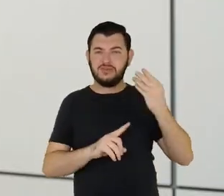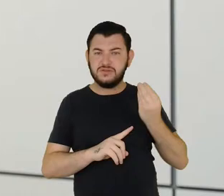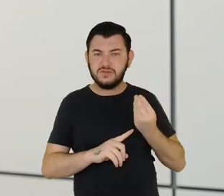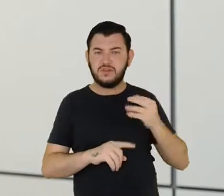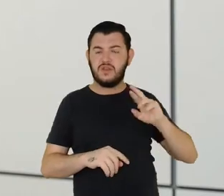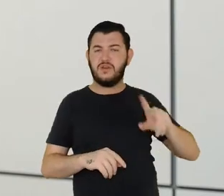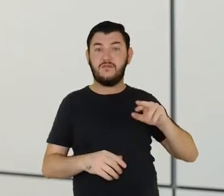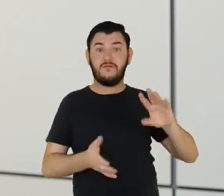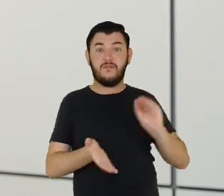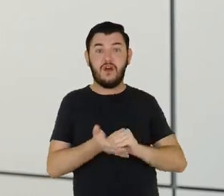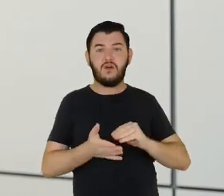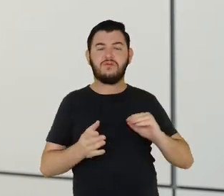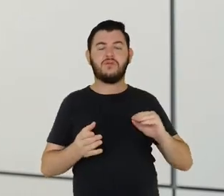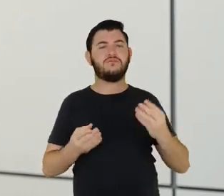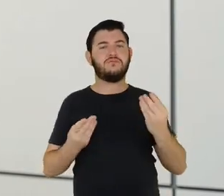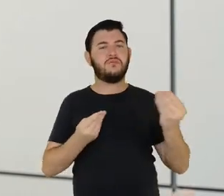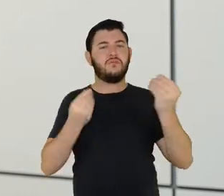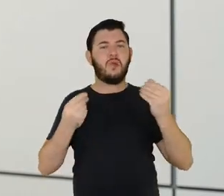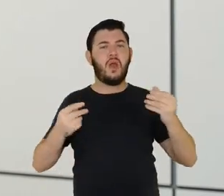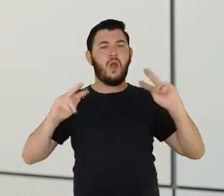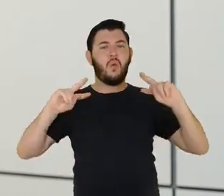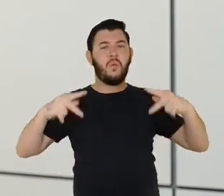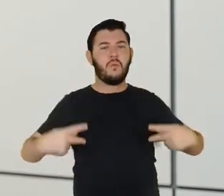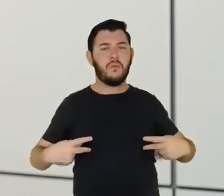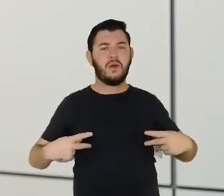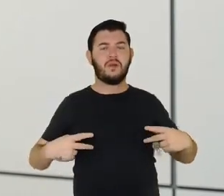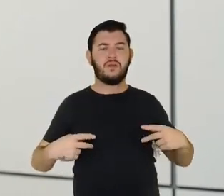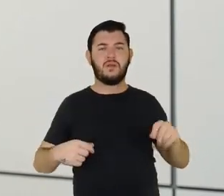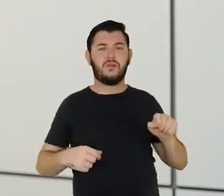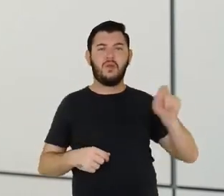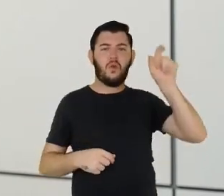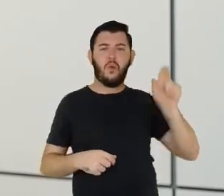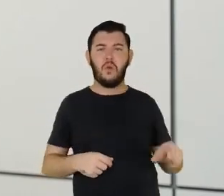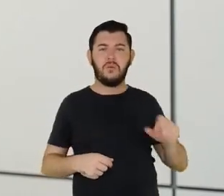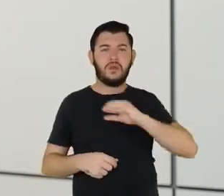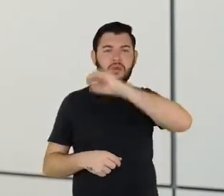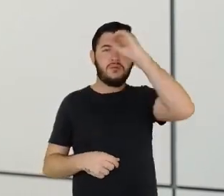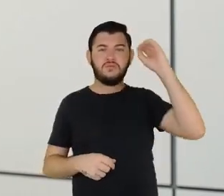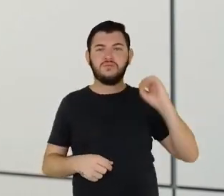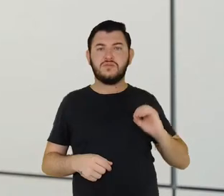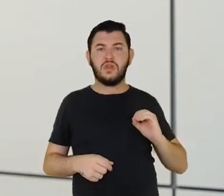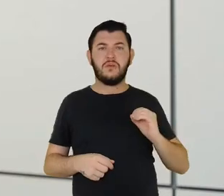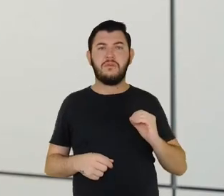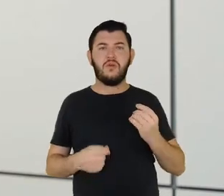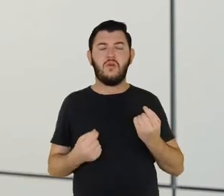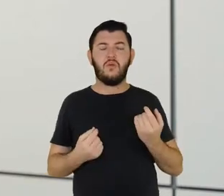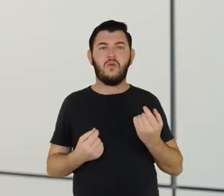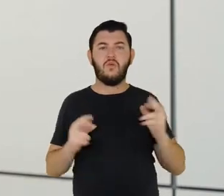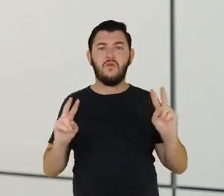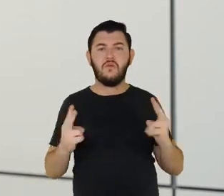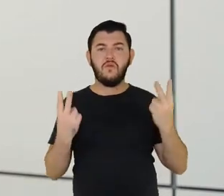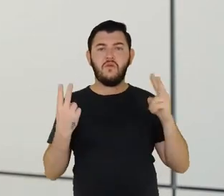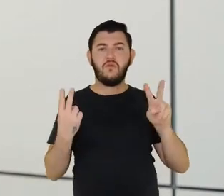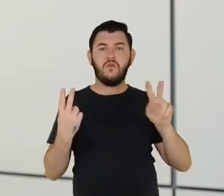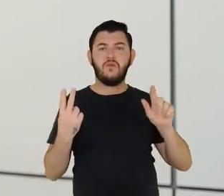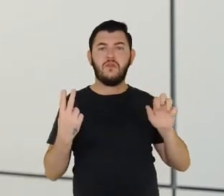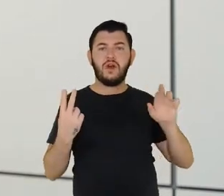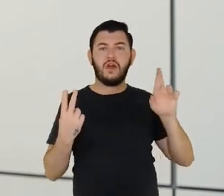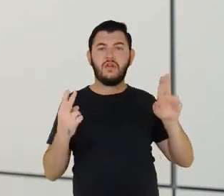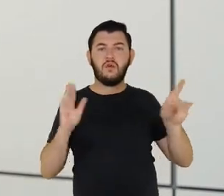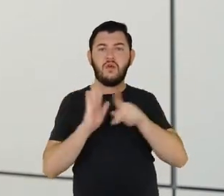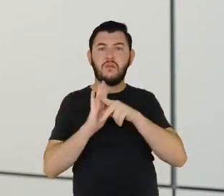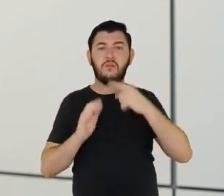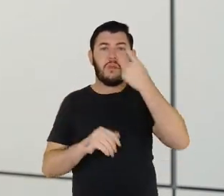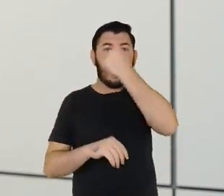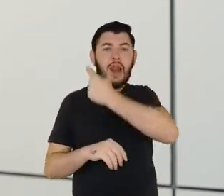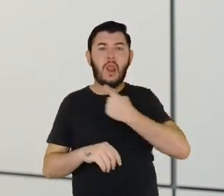cara não sabia o valor do relógio, mas aquele ato é um ato de loucura, quer dizer, não é uma loucura de